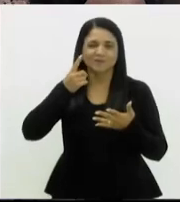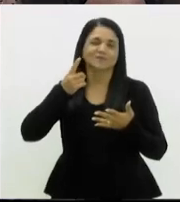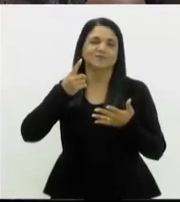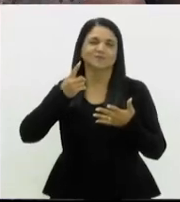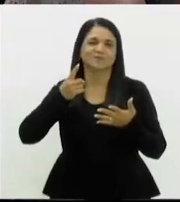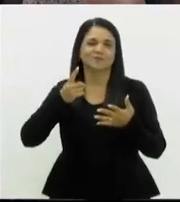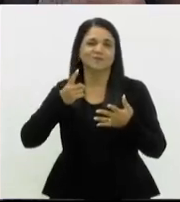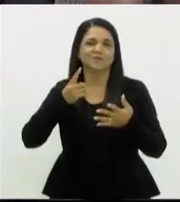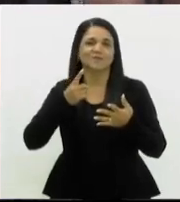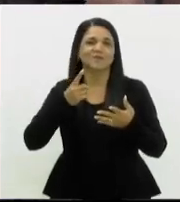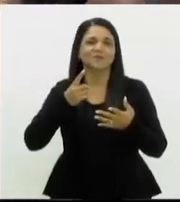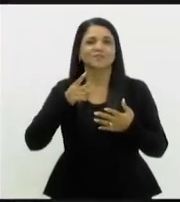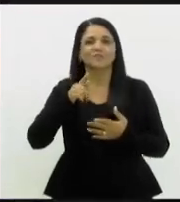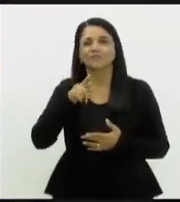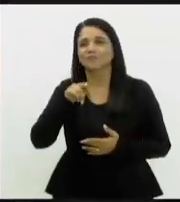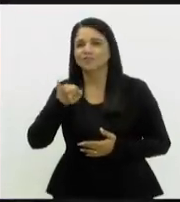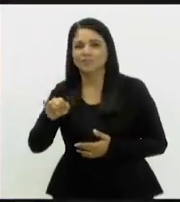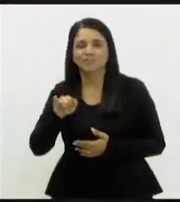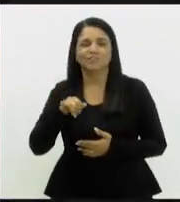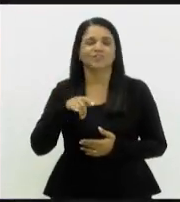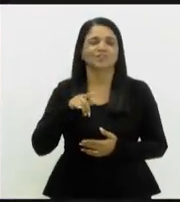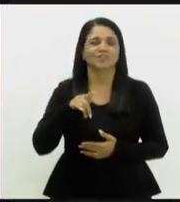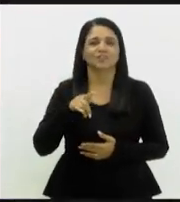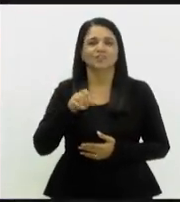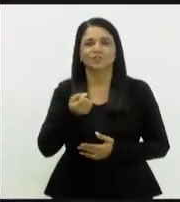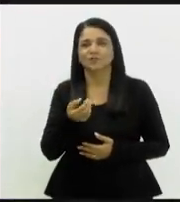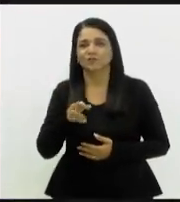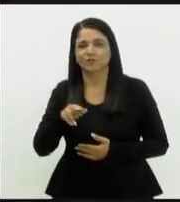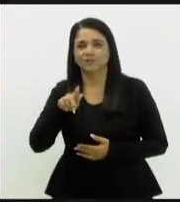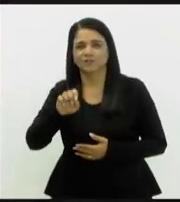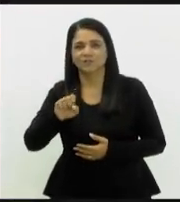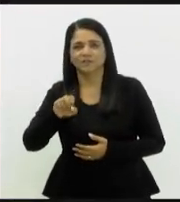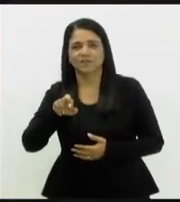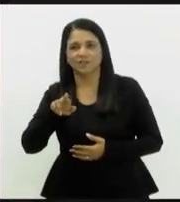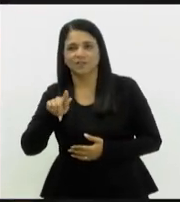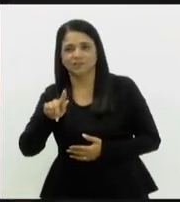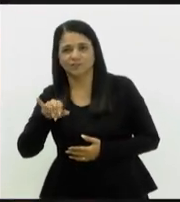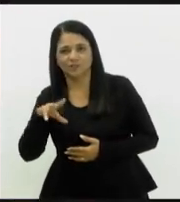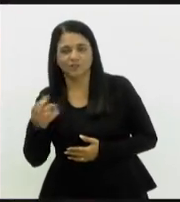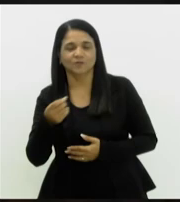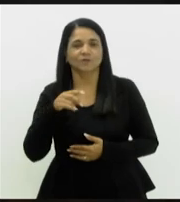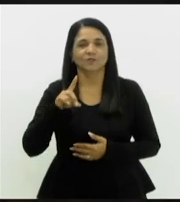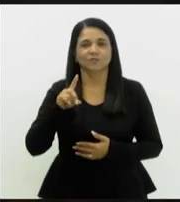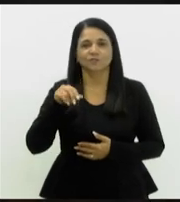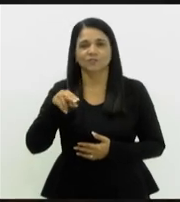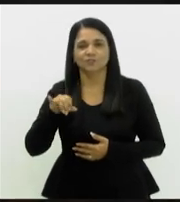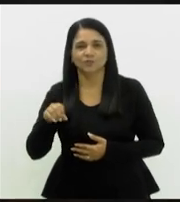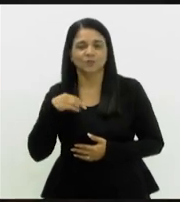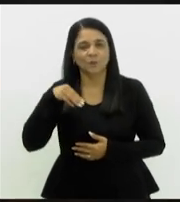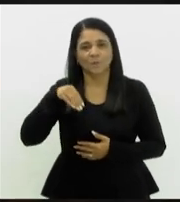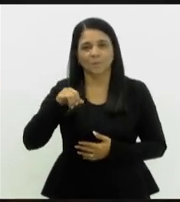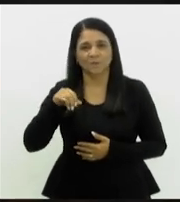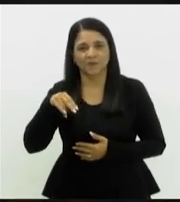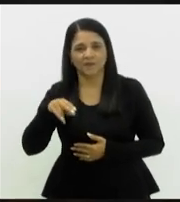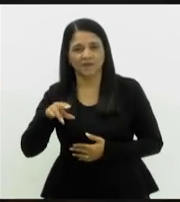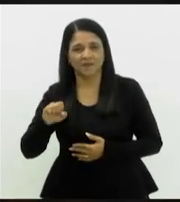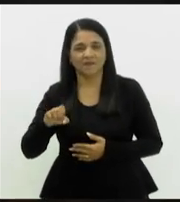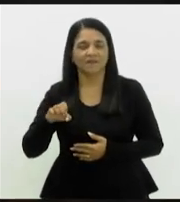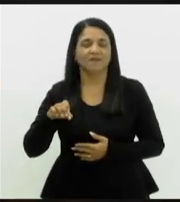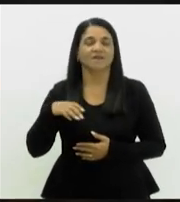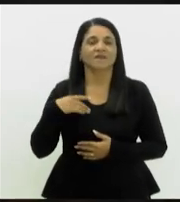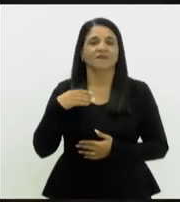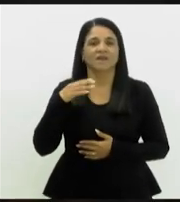Gi, doutor Serginho, Índia, Tiago, Dino, Mink, Jari, Renato,